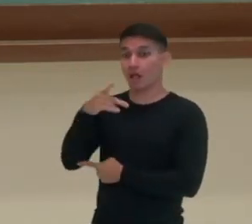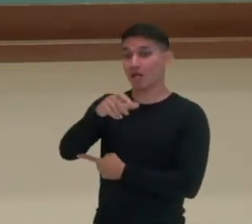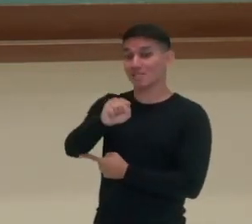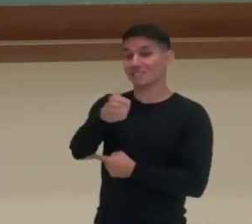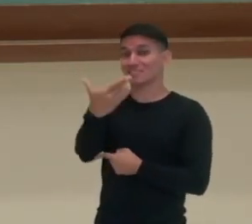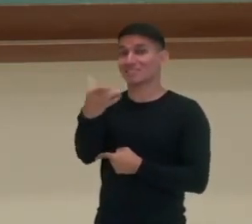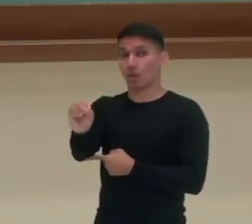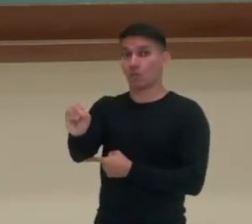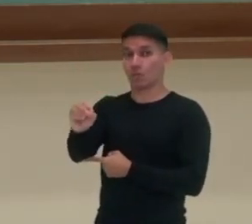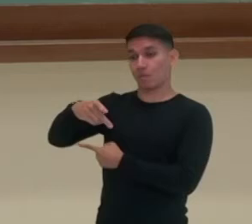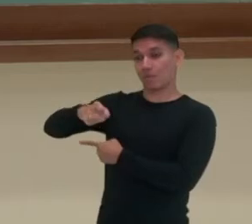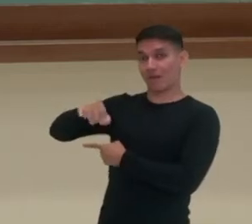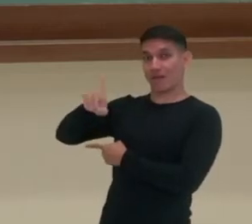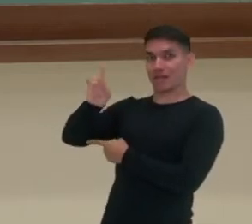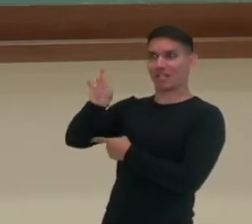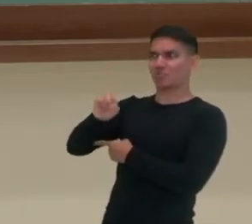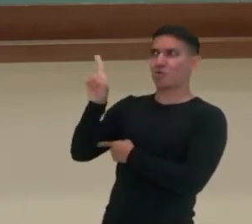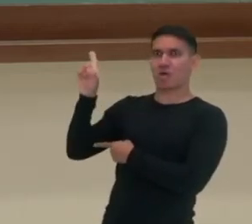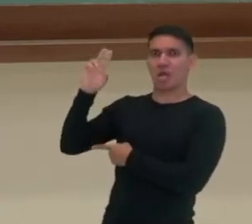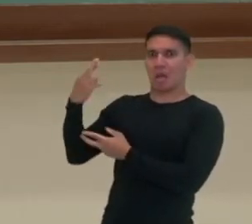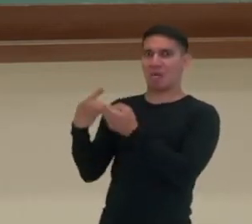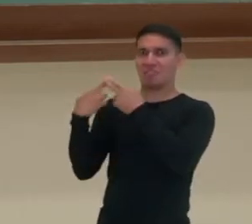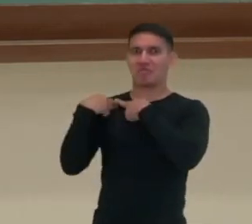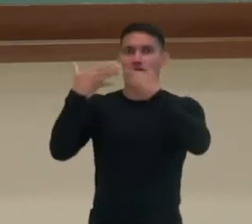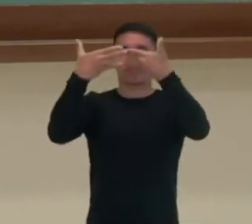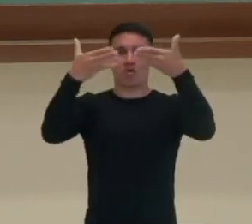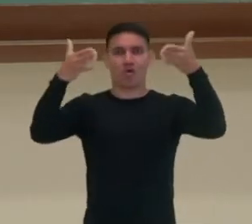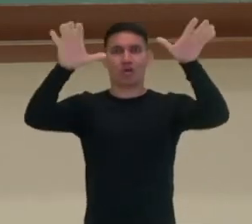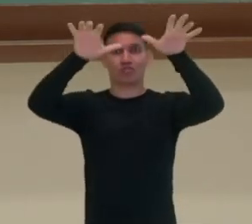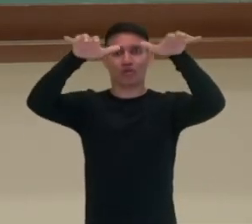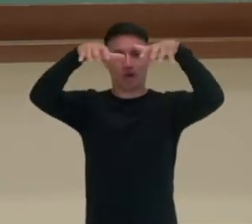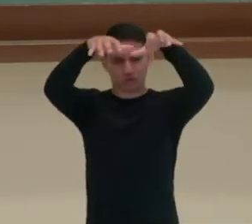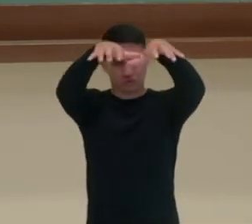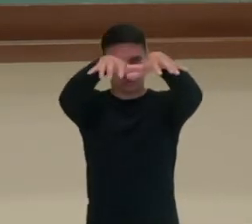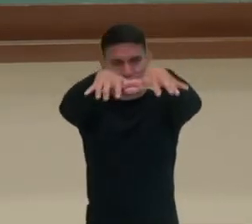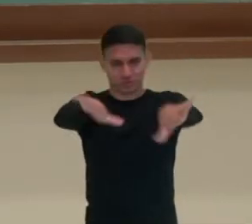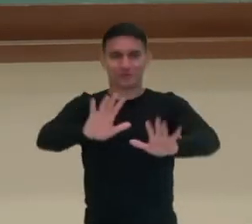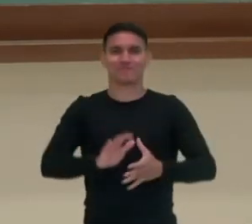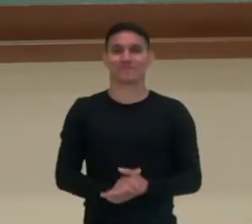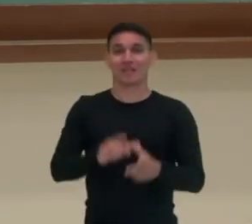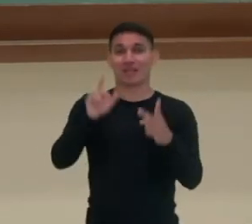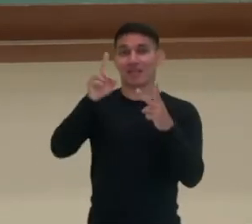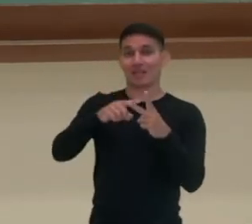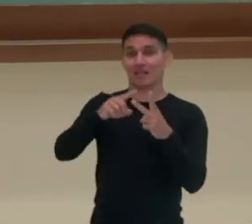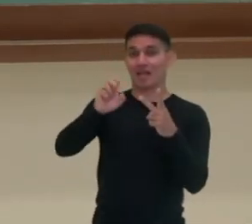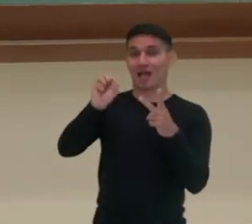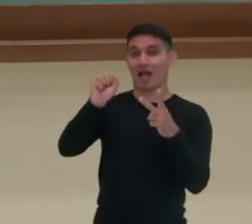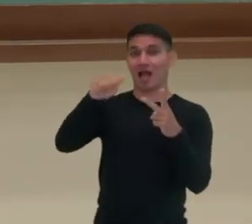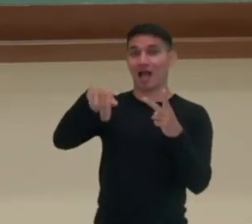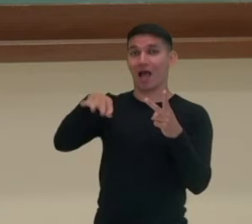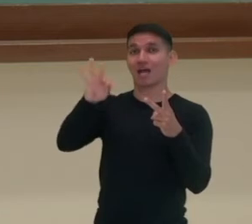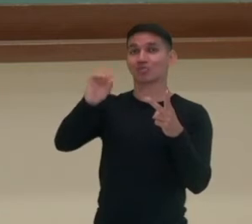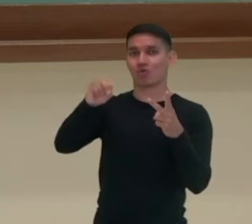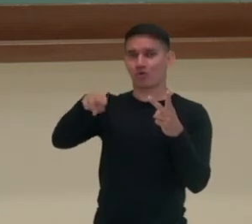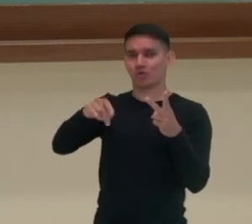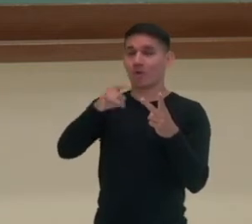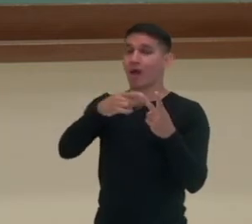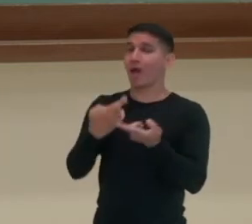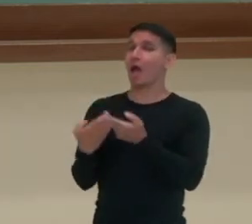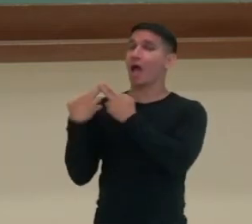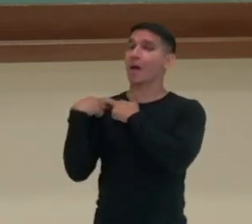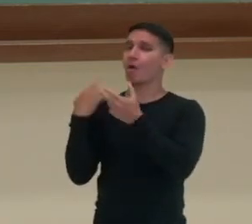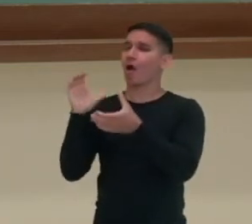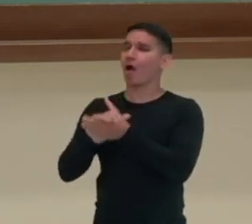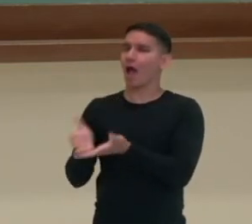cara que abre as portas do céu para chover e o Santo Antônio é o santo casamenteiro. Tá solteiro? O negócio